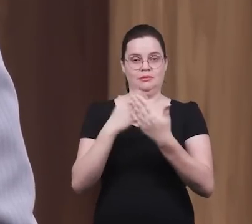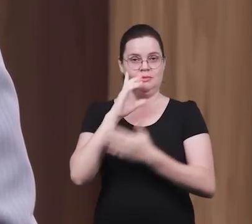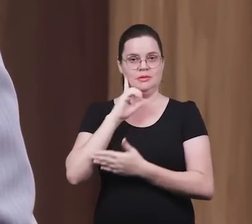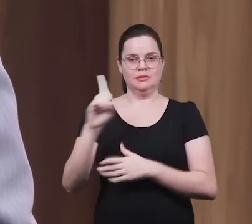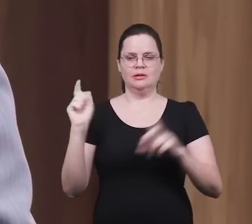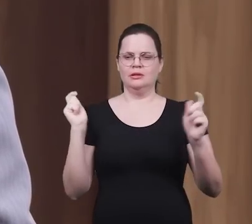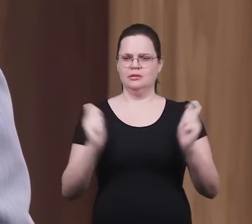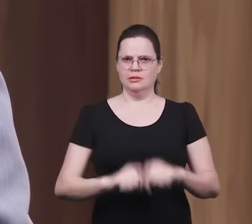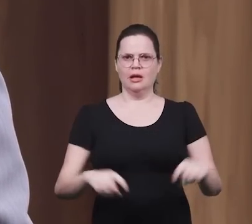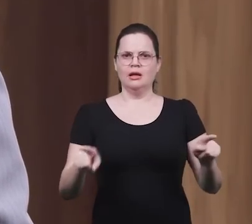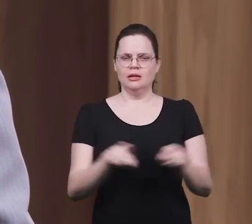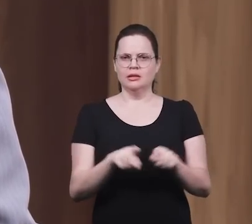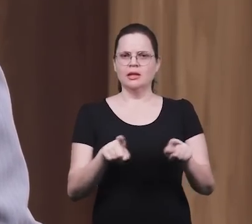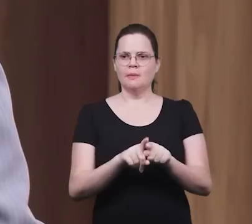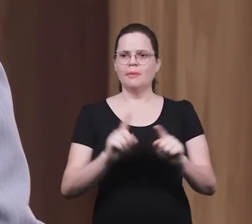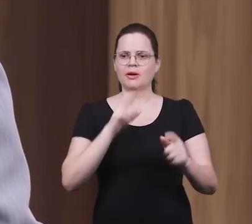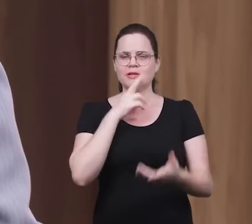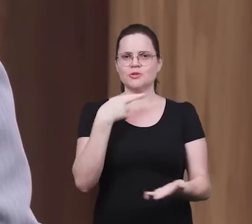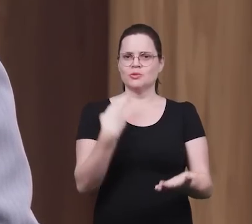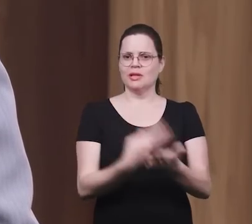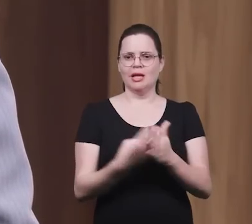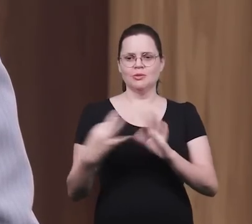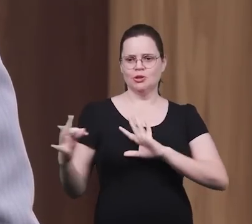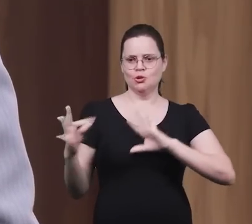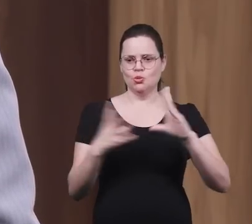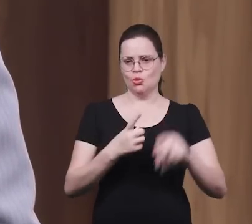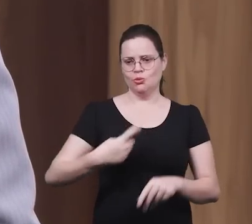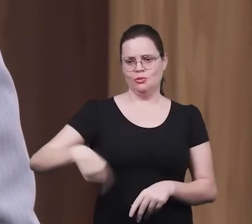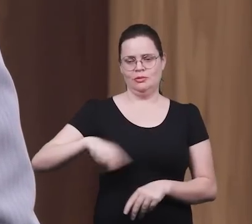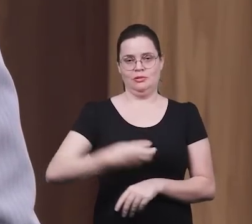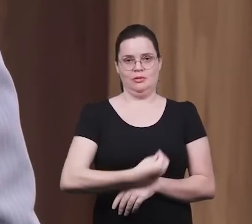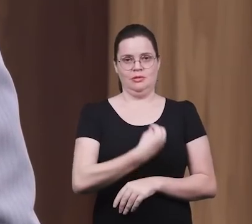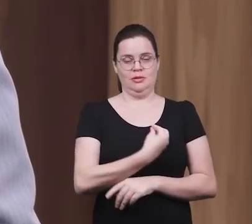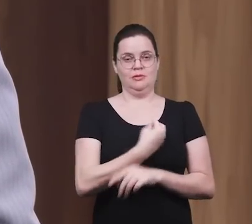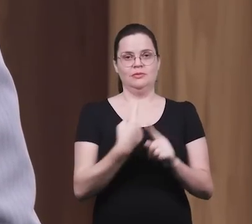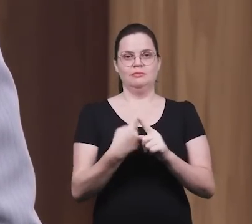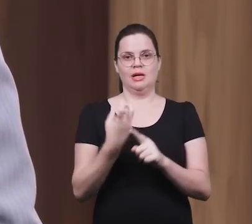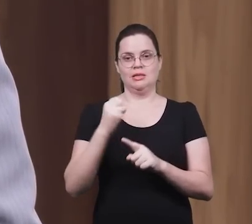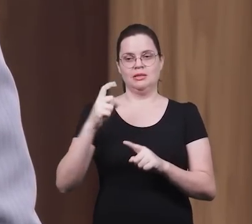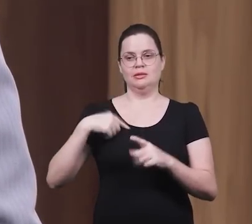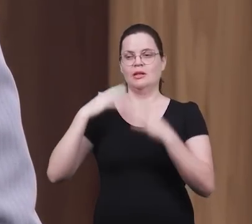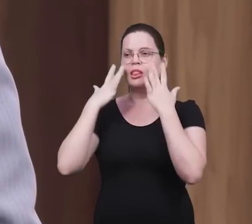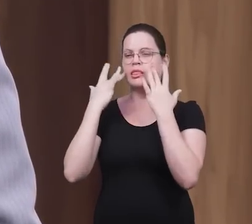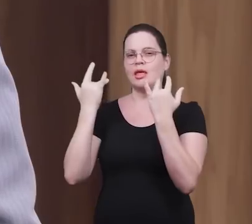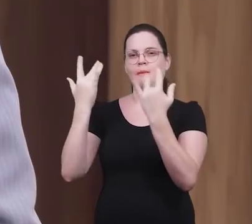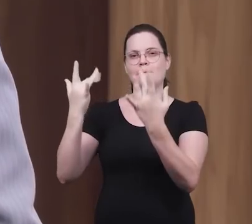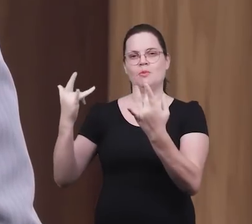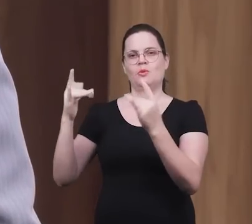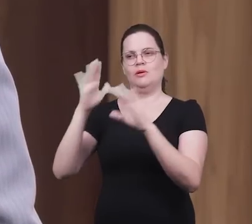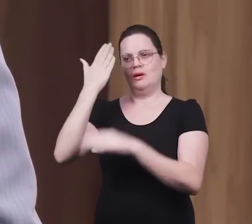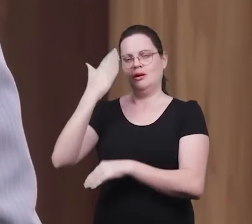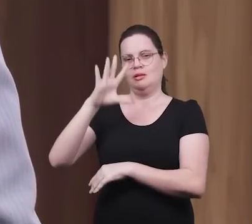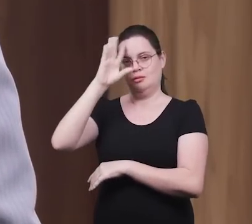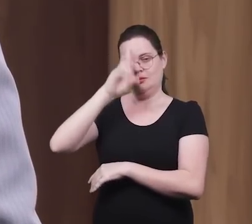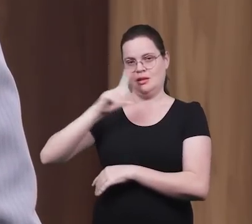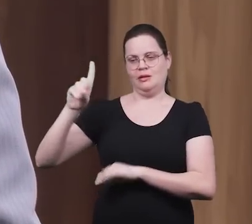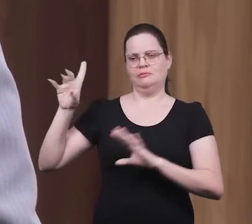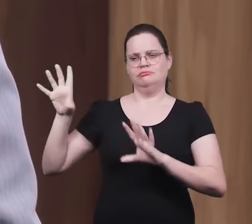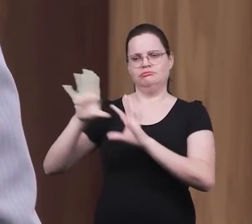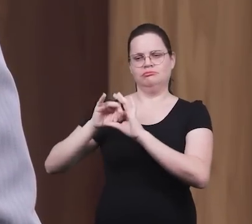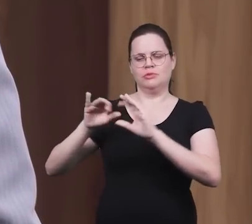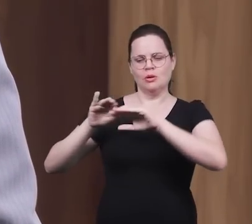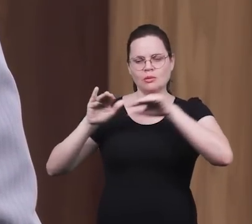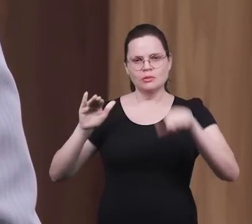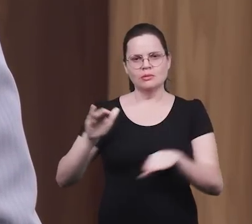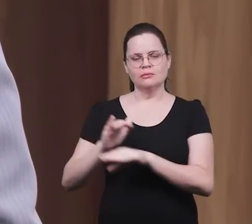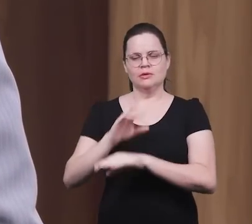alcança, reflete em todas as áreas, porque a humildade aliada ao temor de Deus, ela traz recompensas eternas para a